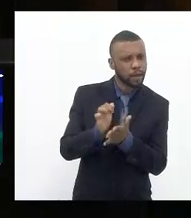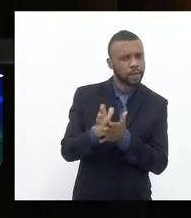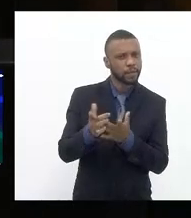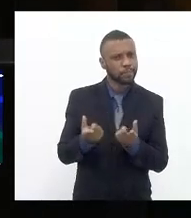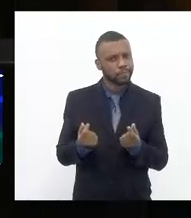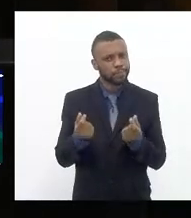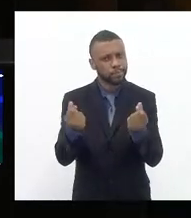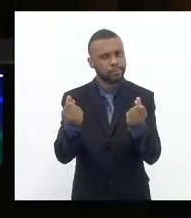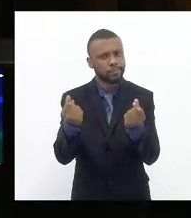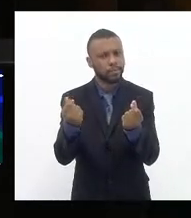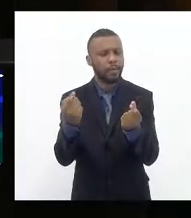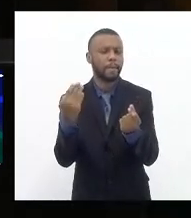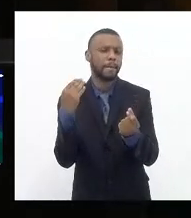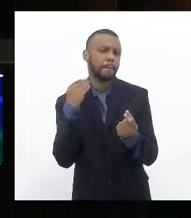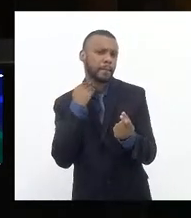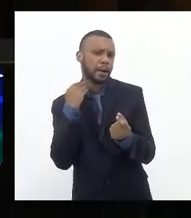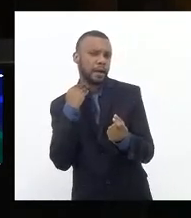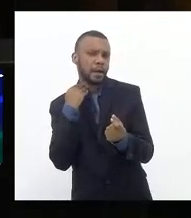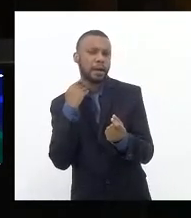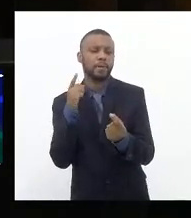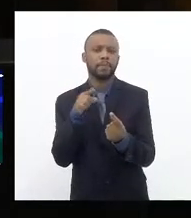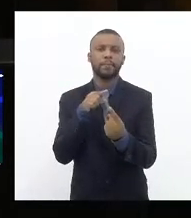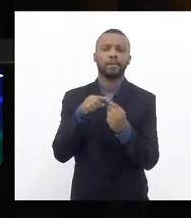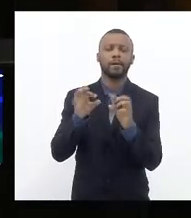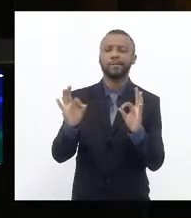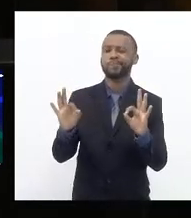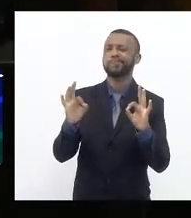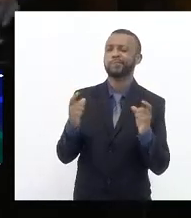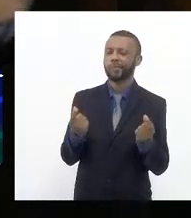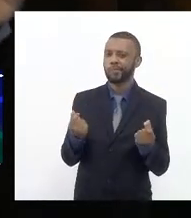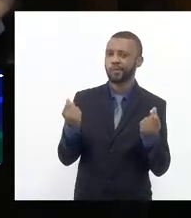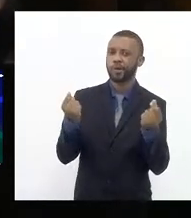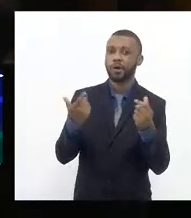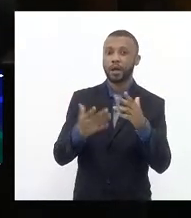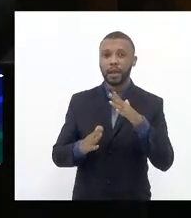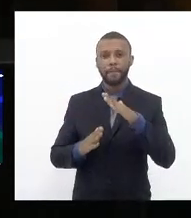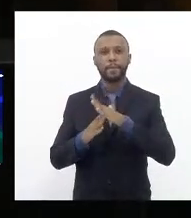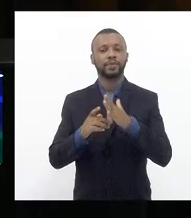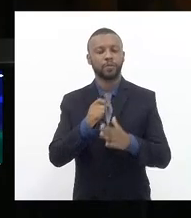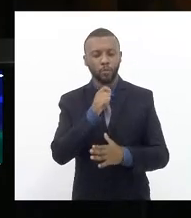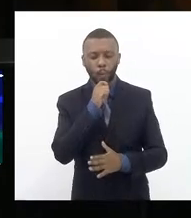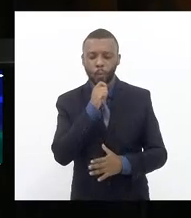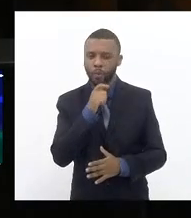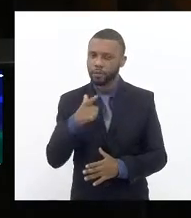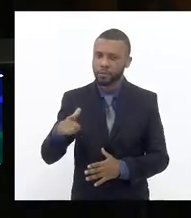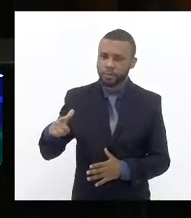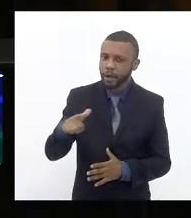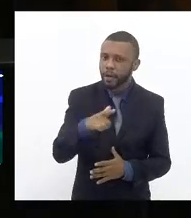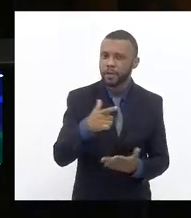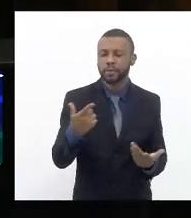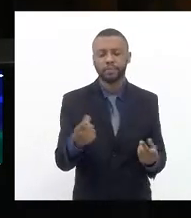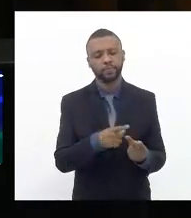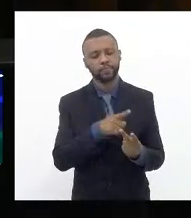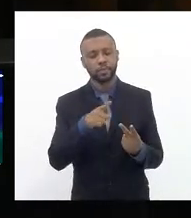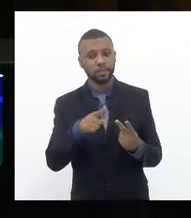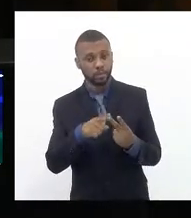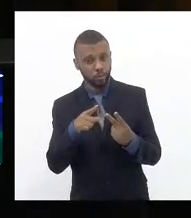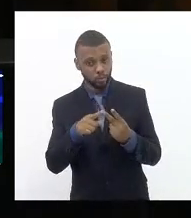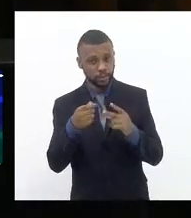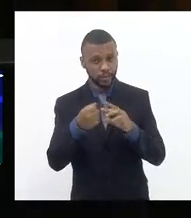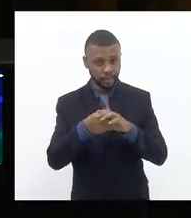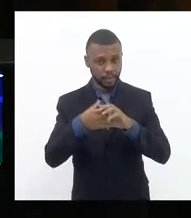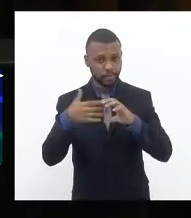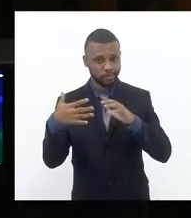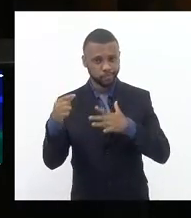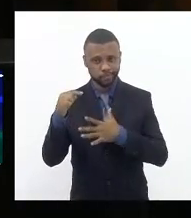para a banca, despesas para alimentar a burguesia financeira, não há limite. Bom, segundo aspecto. Já vou concluir. Segundo